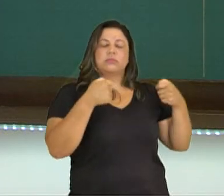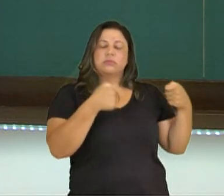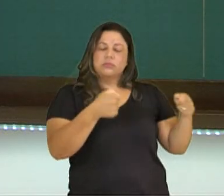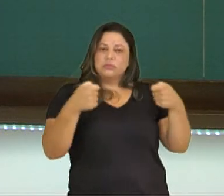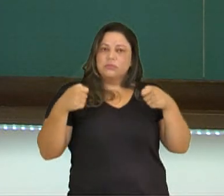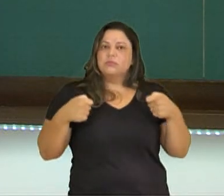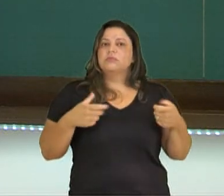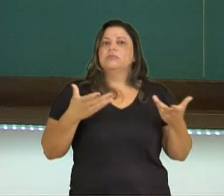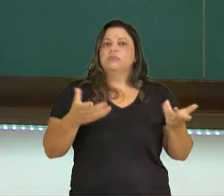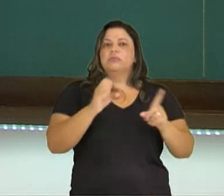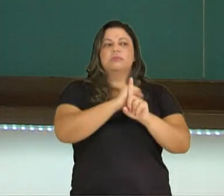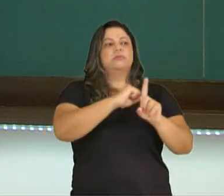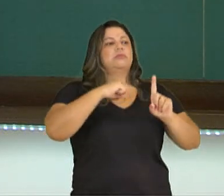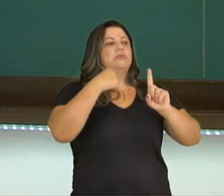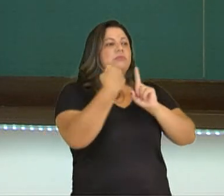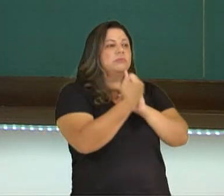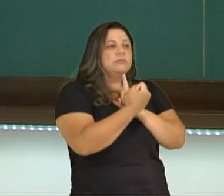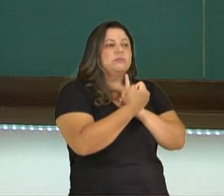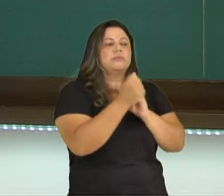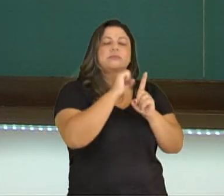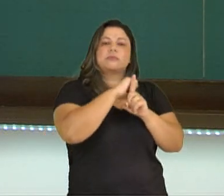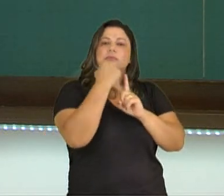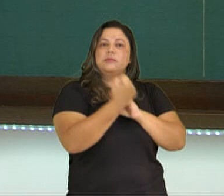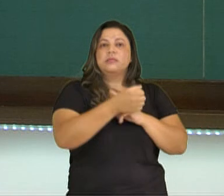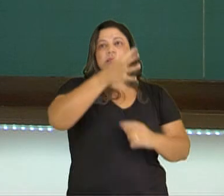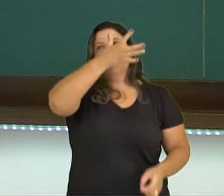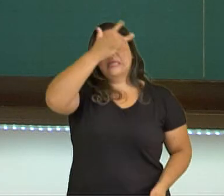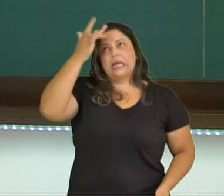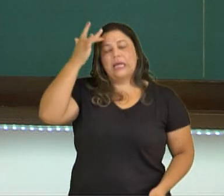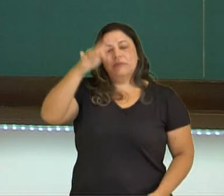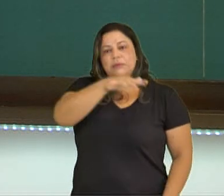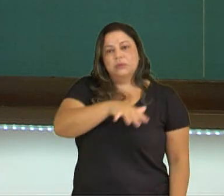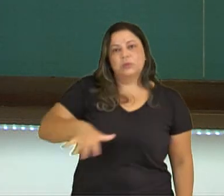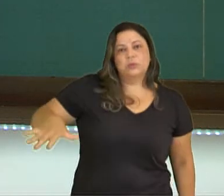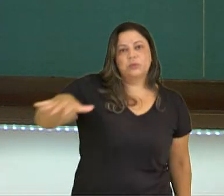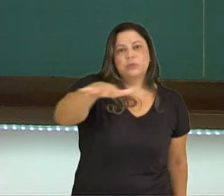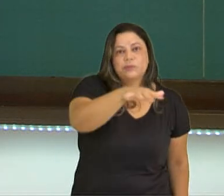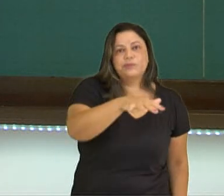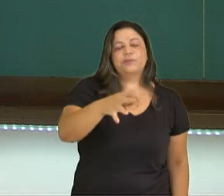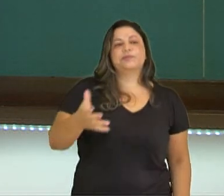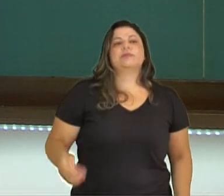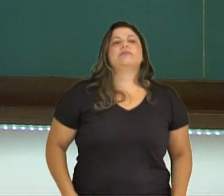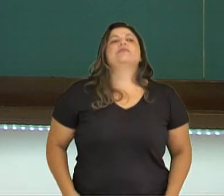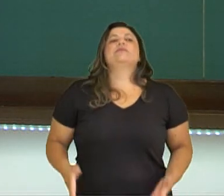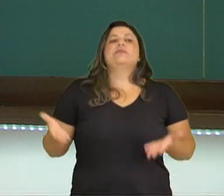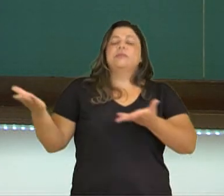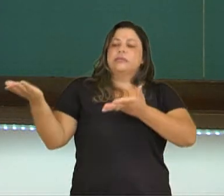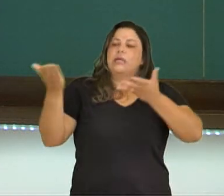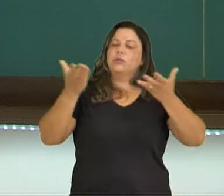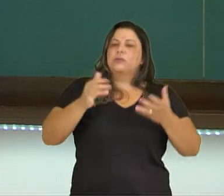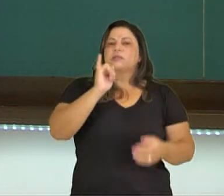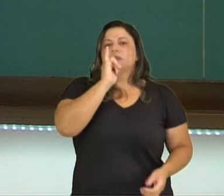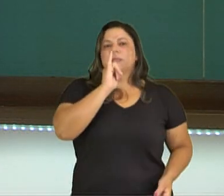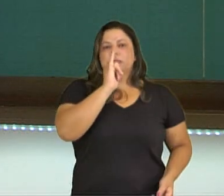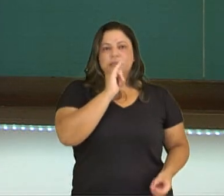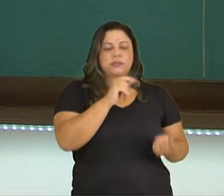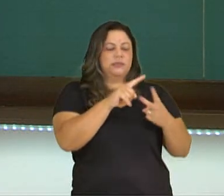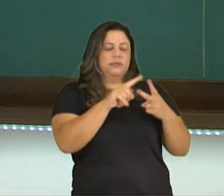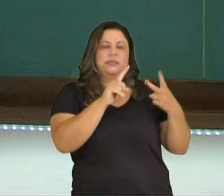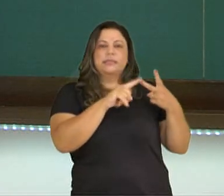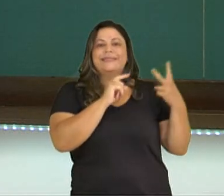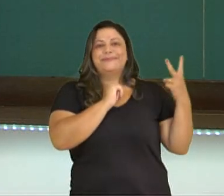necessidade da sociedade, das pessoas em geral. Tá? Então, trouxemos ali 2 exemplos.